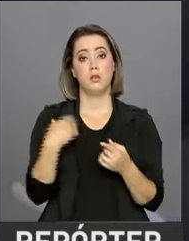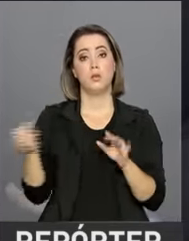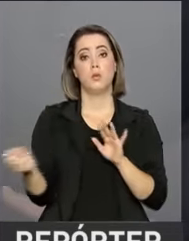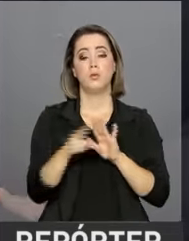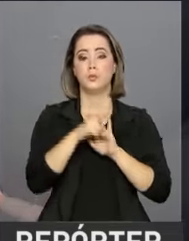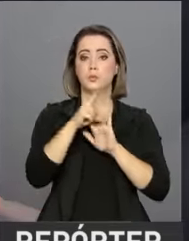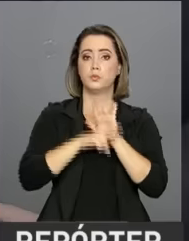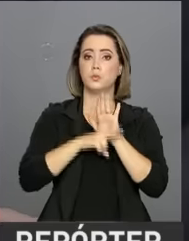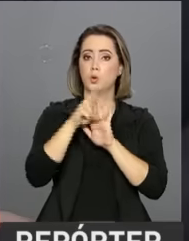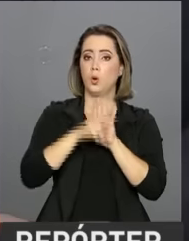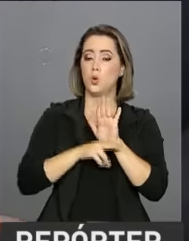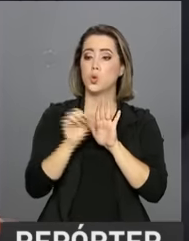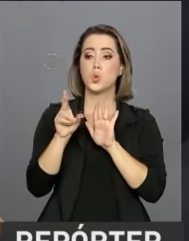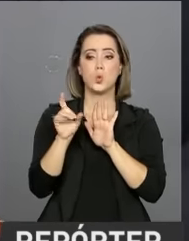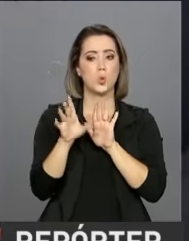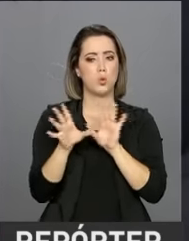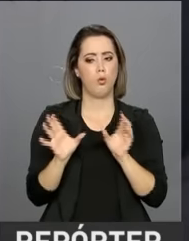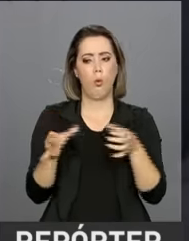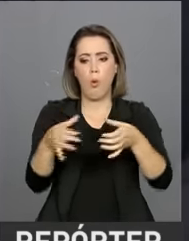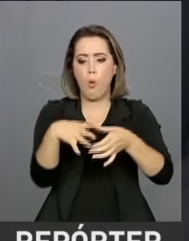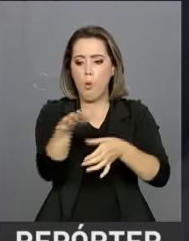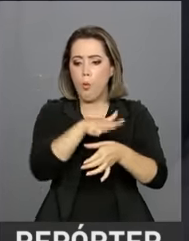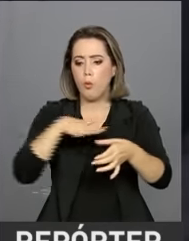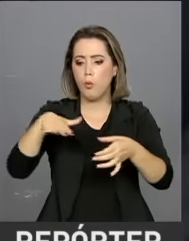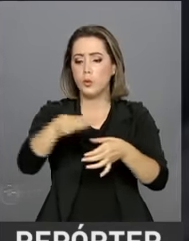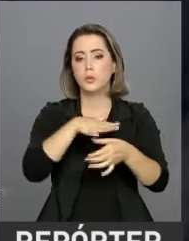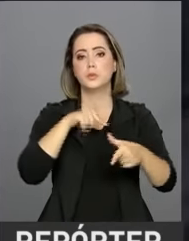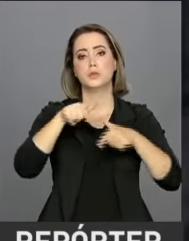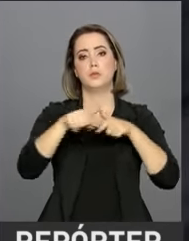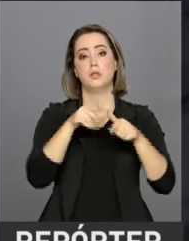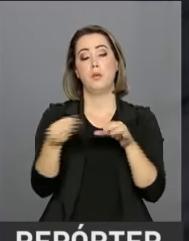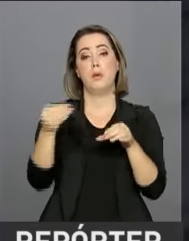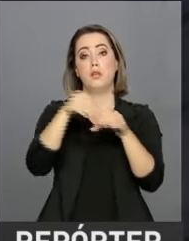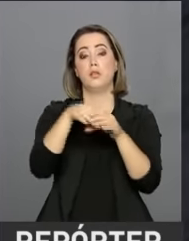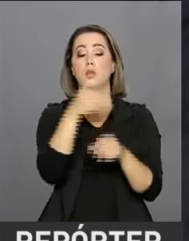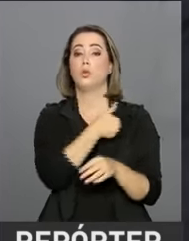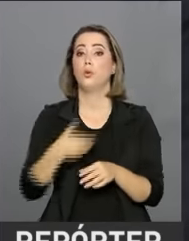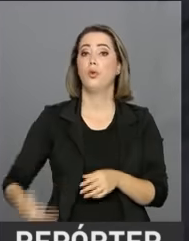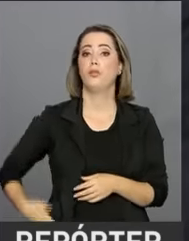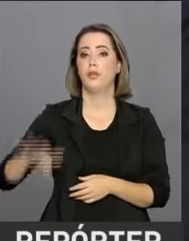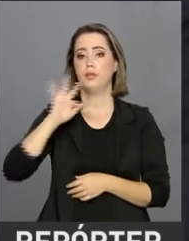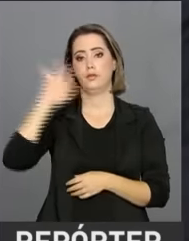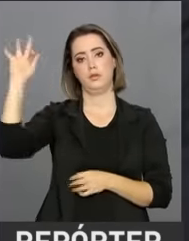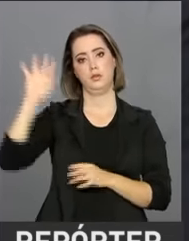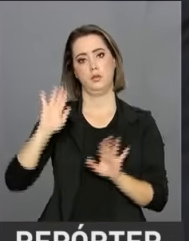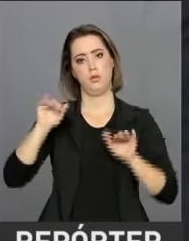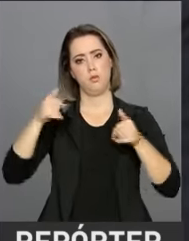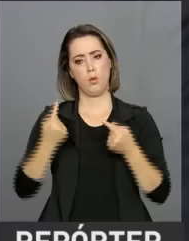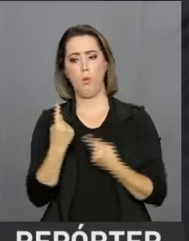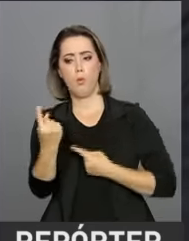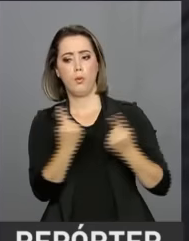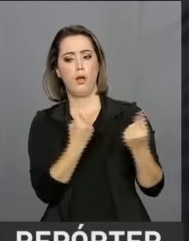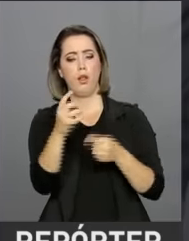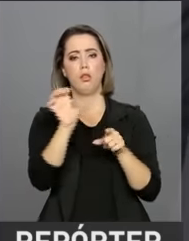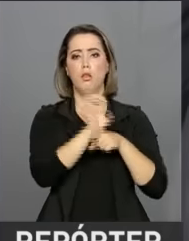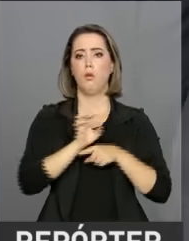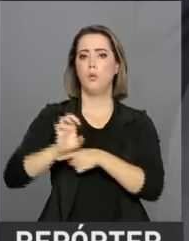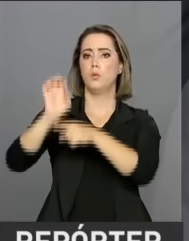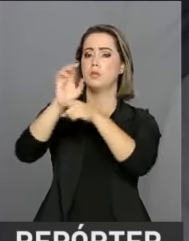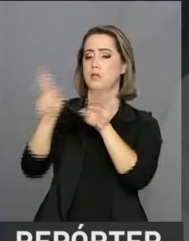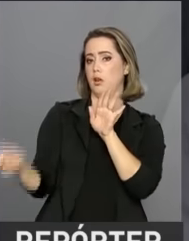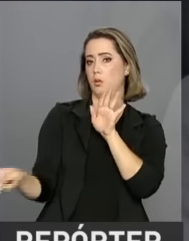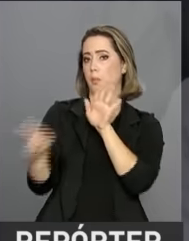apenas referentemente aos servidores federais ficando por conta dos estados e naturalmente dos